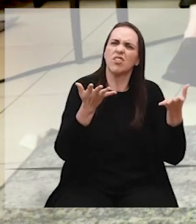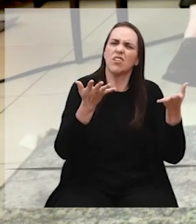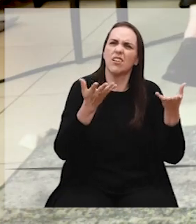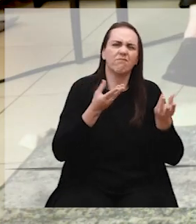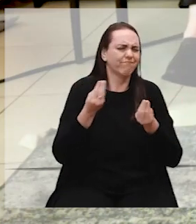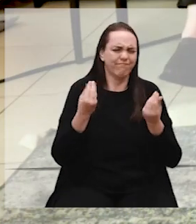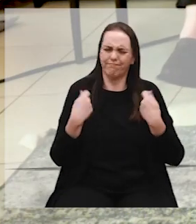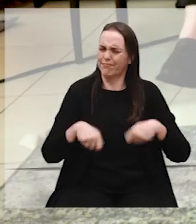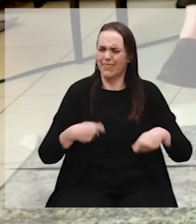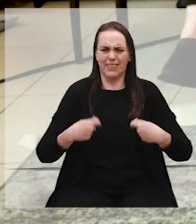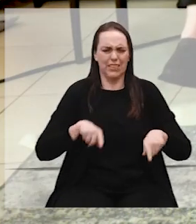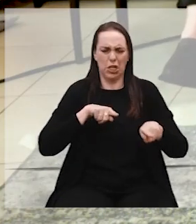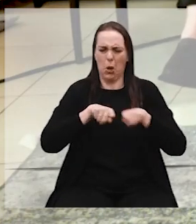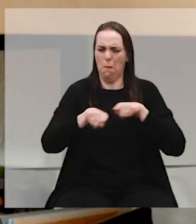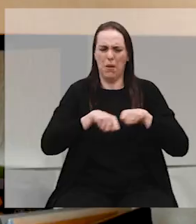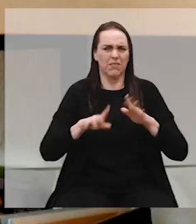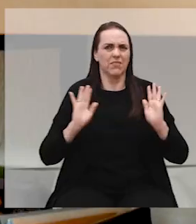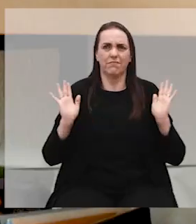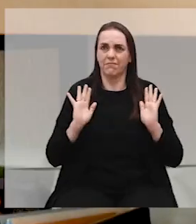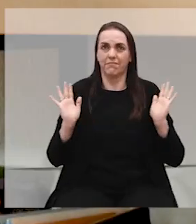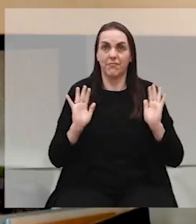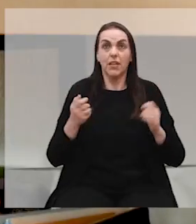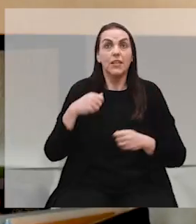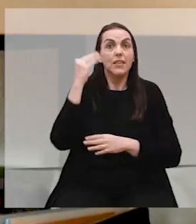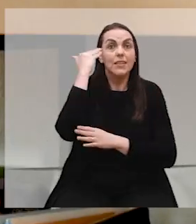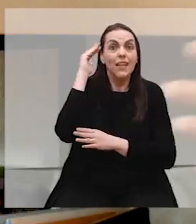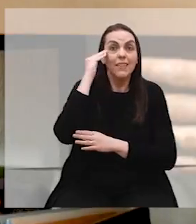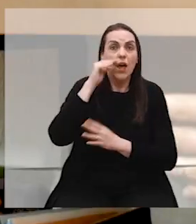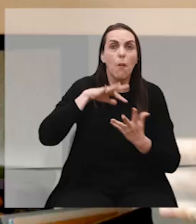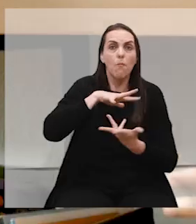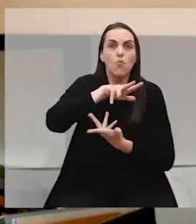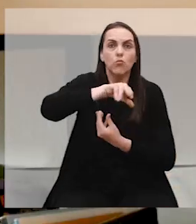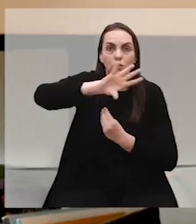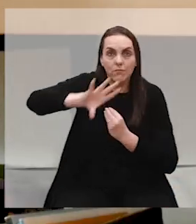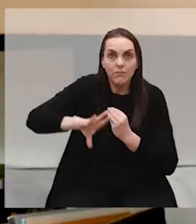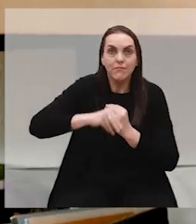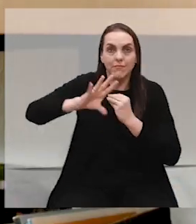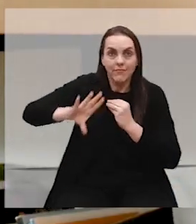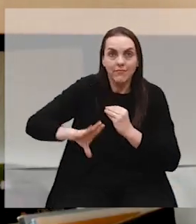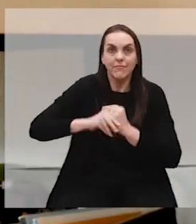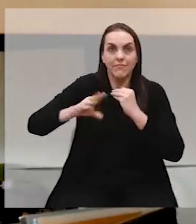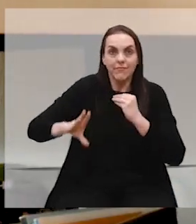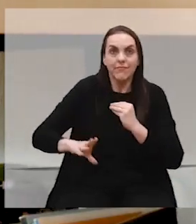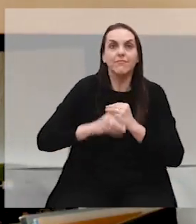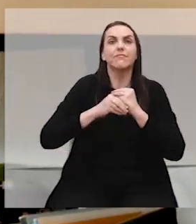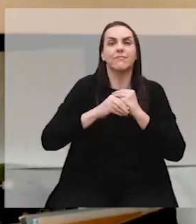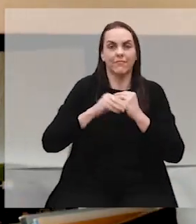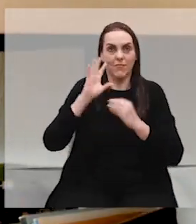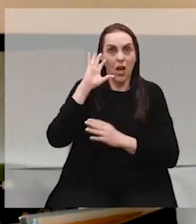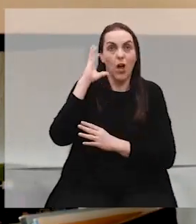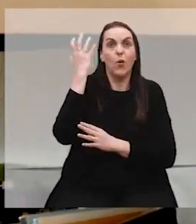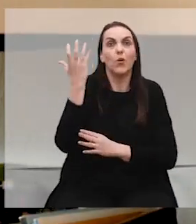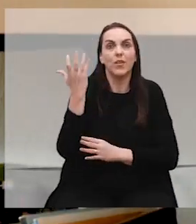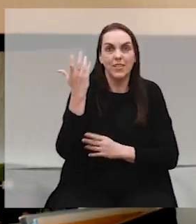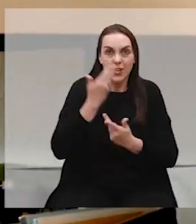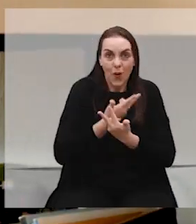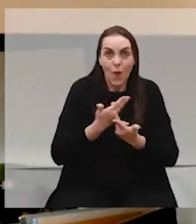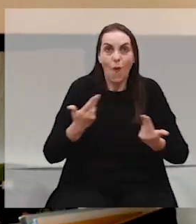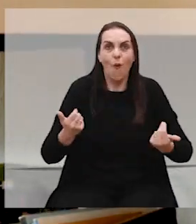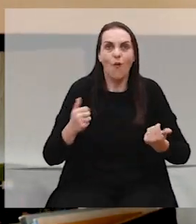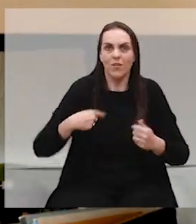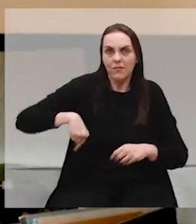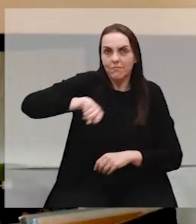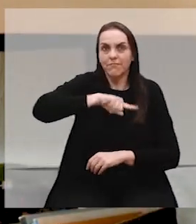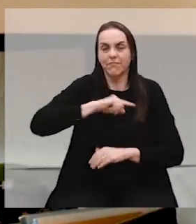para ganhar. A gente não tem que competir. A gente tem que entender que o mundo vai somando acontecimentos, somando coisas, e a gente vai